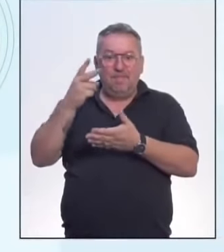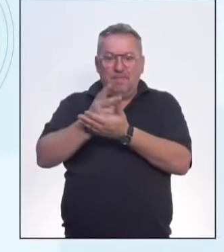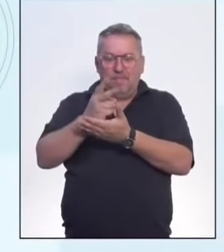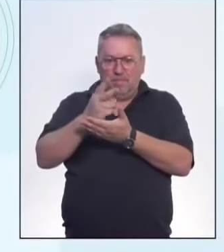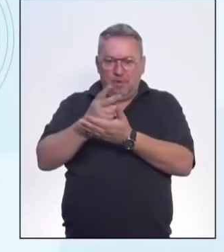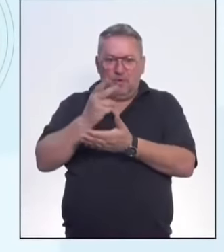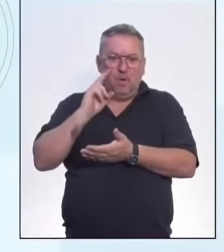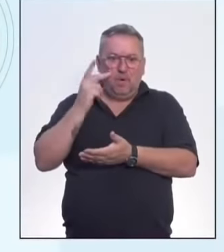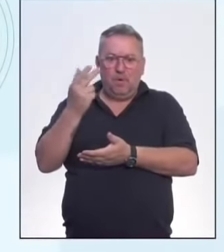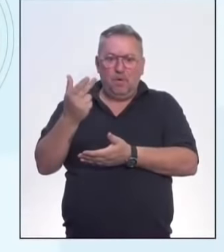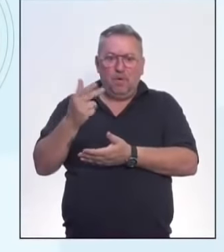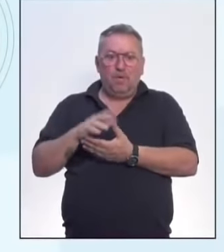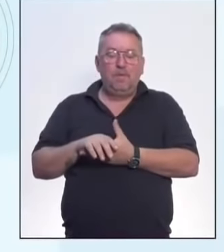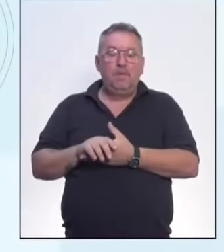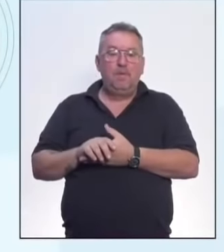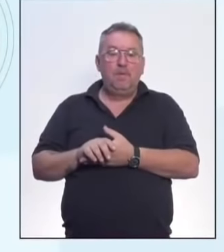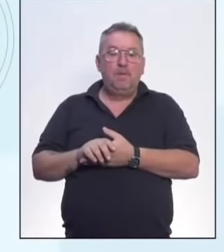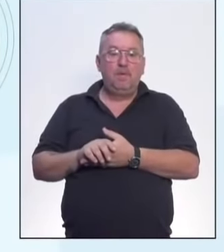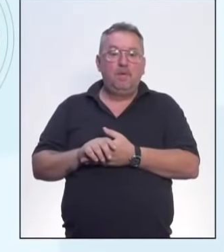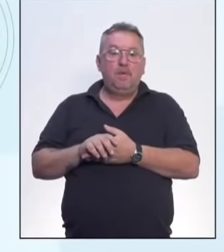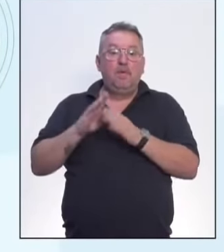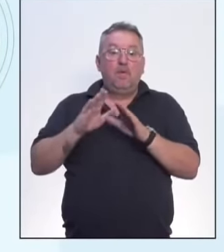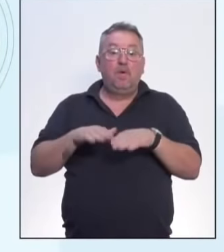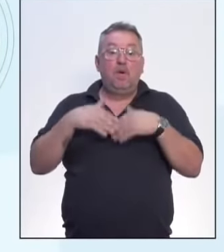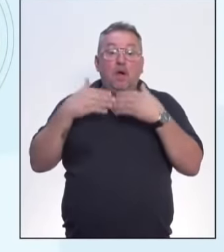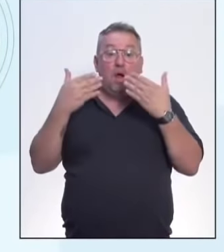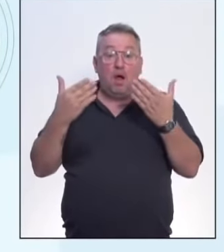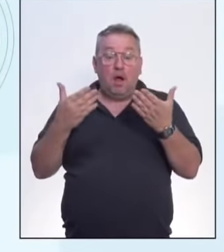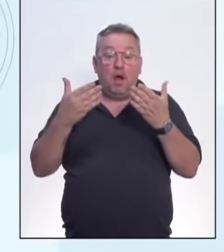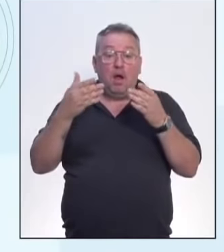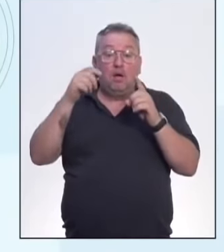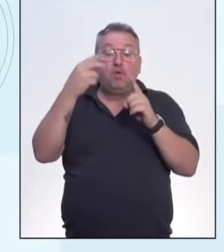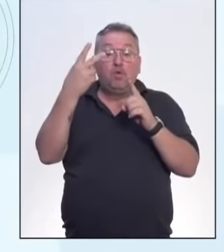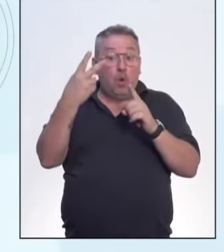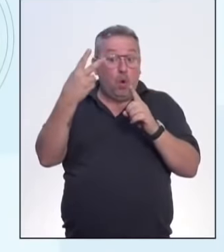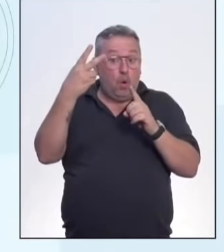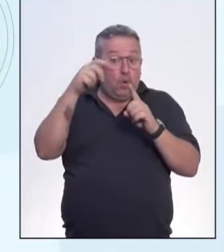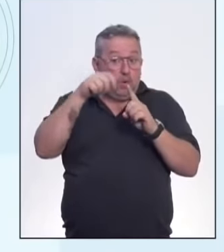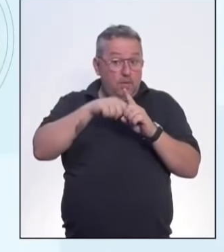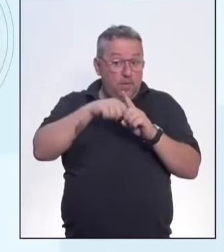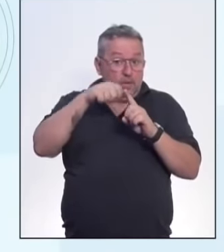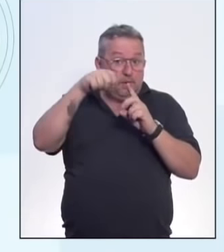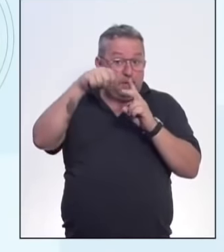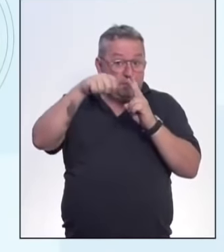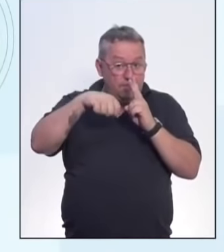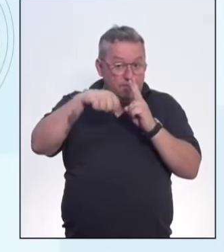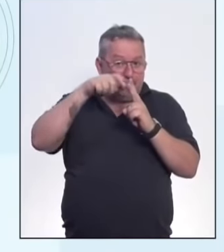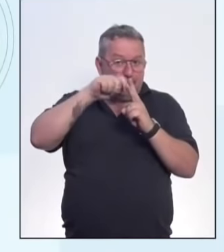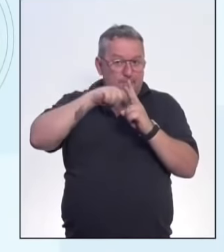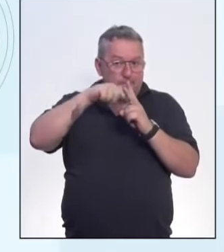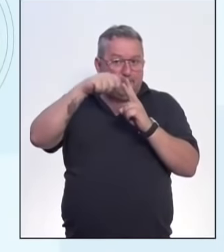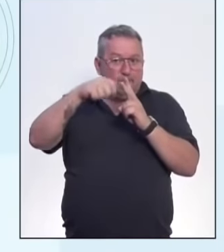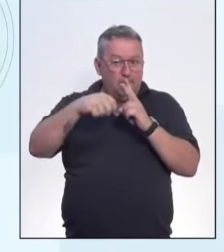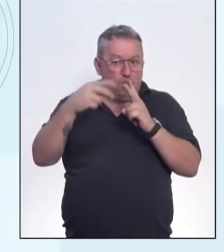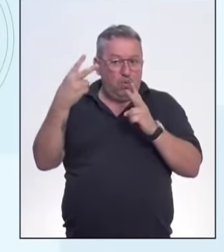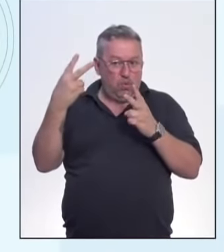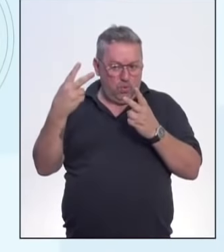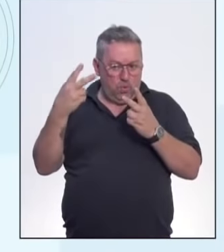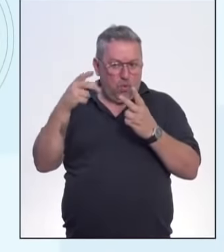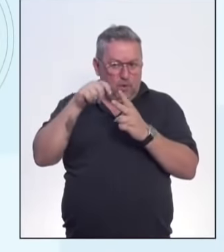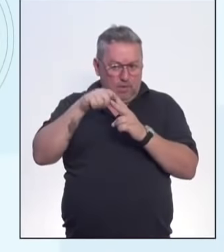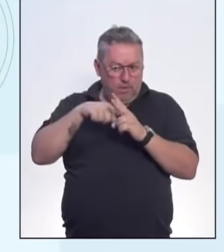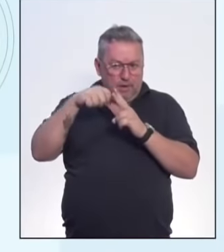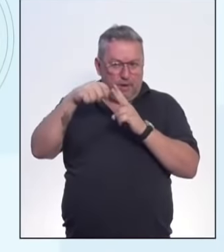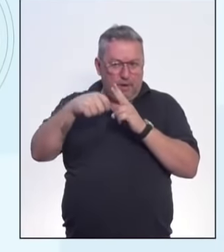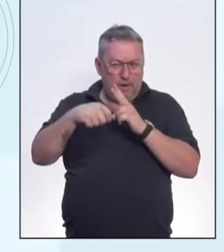da primeira, então temos a seguinte pergunta. Quais foram os 2 meses, ok? Você tem que ficar atento, fazer essa comparação.